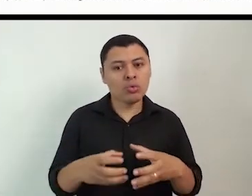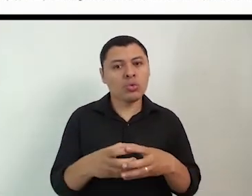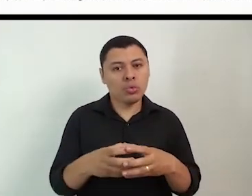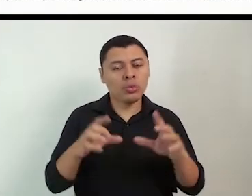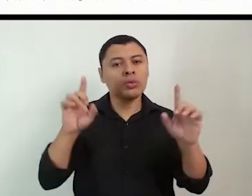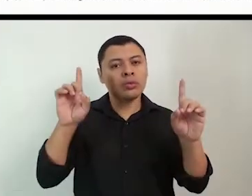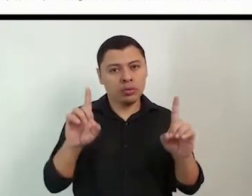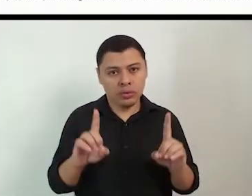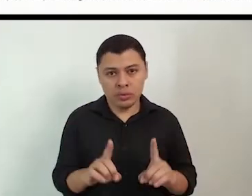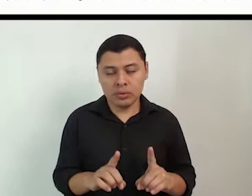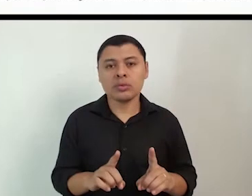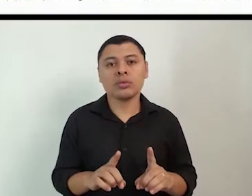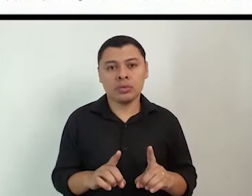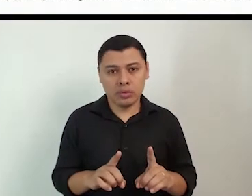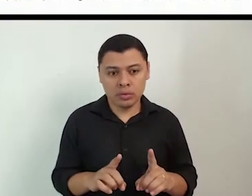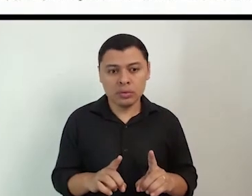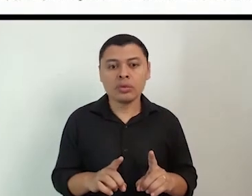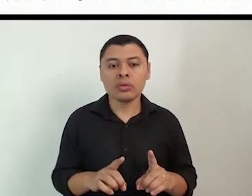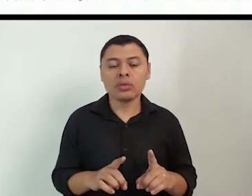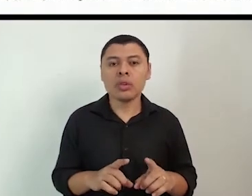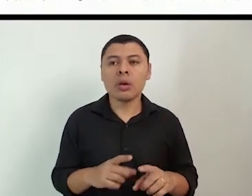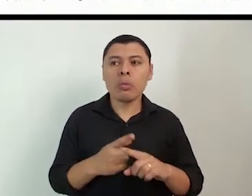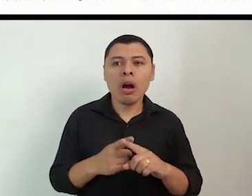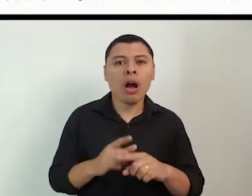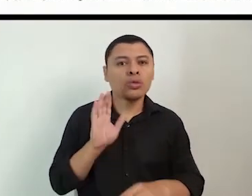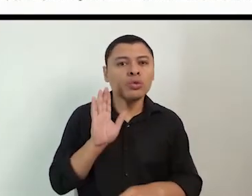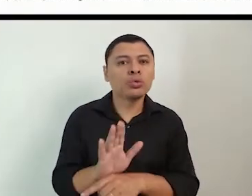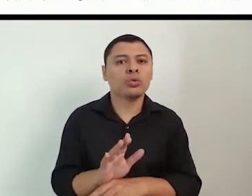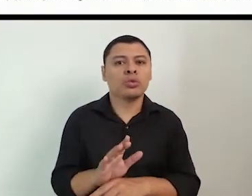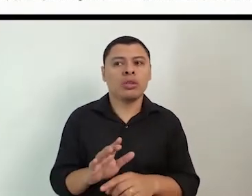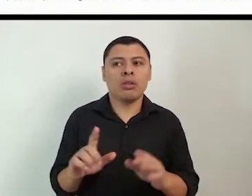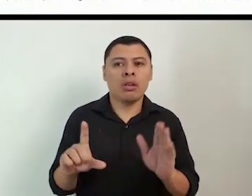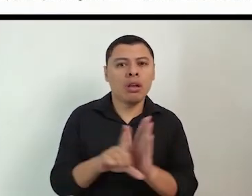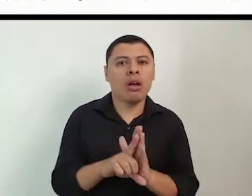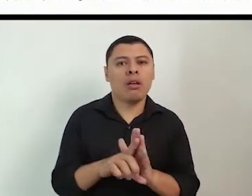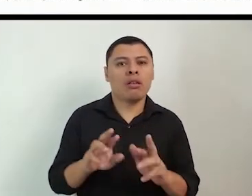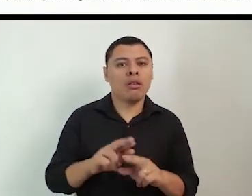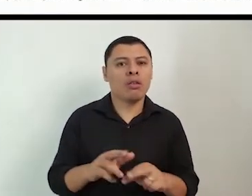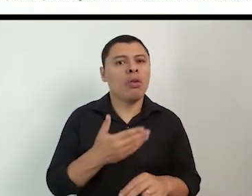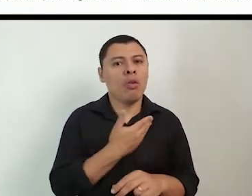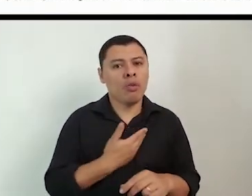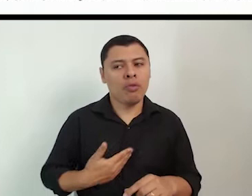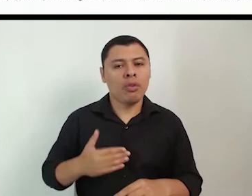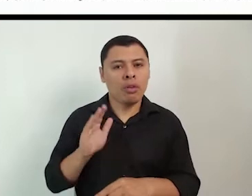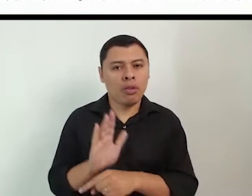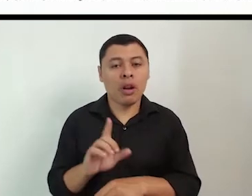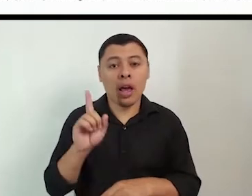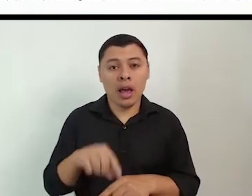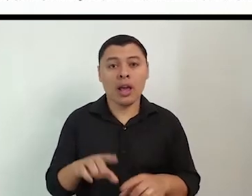com deficiência para todos os efeitos legais, né? A gente entra na categoria de deficiência mental